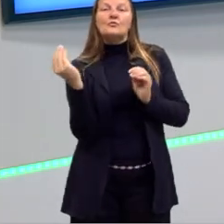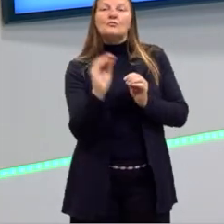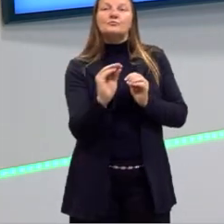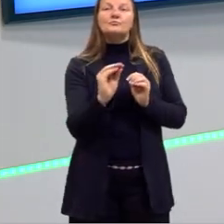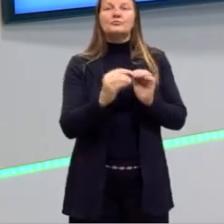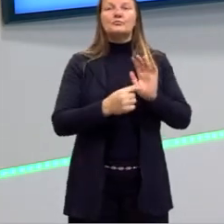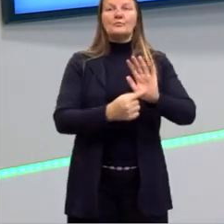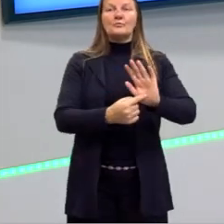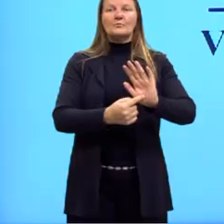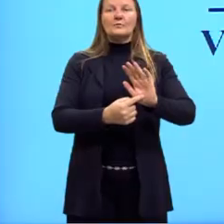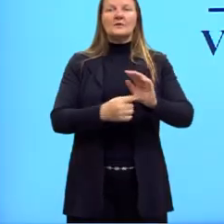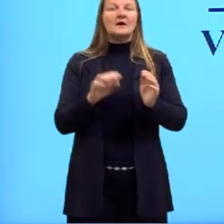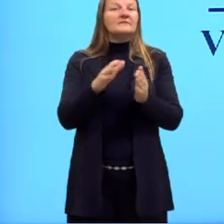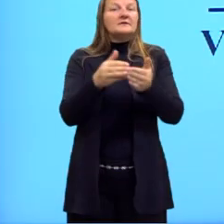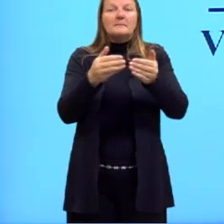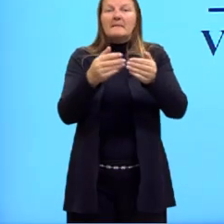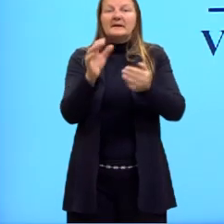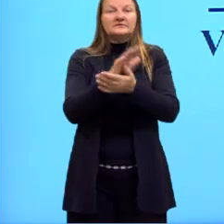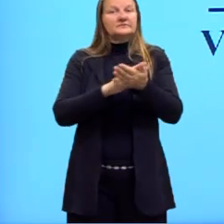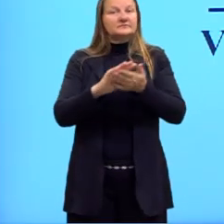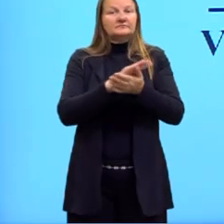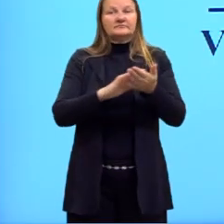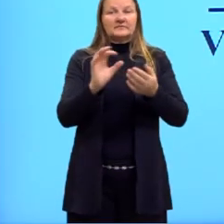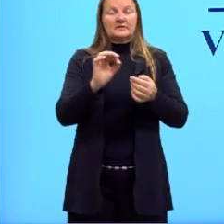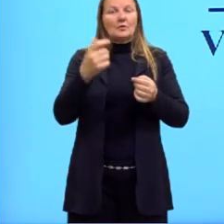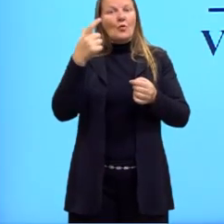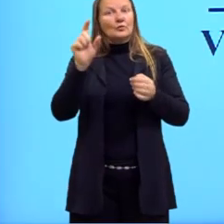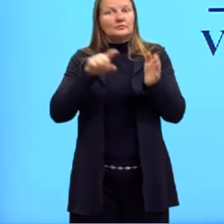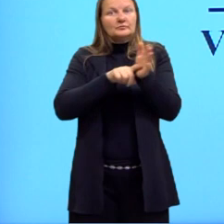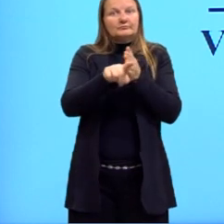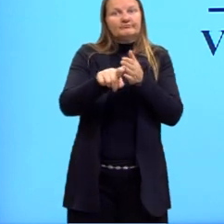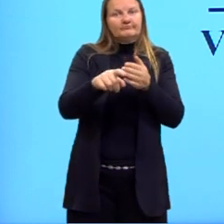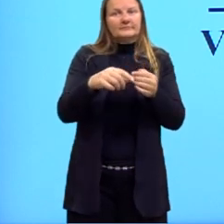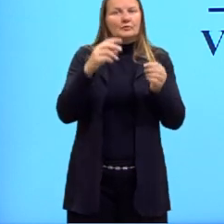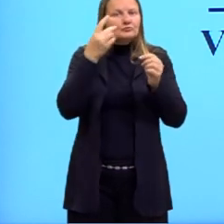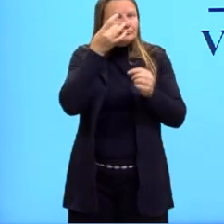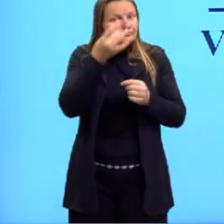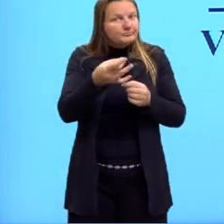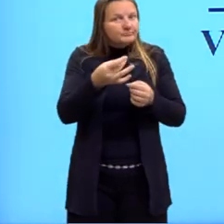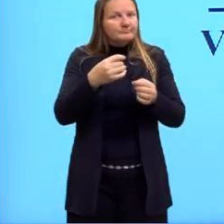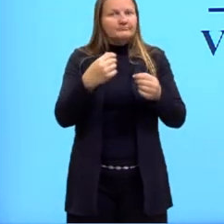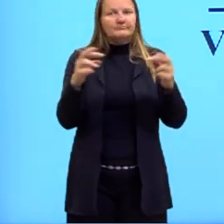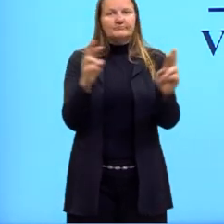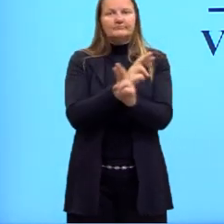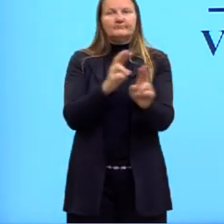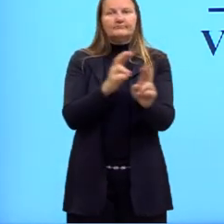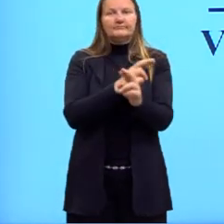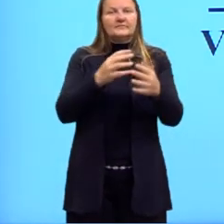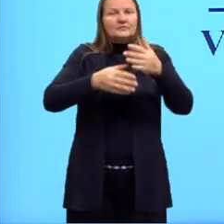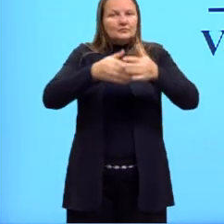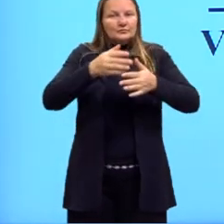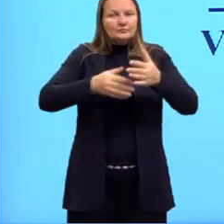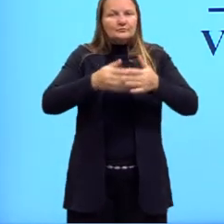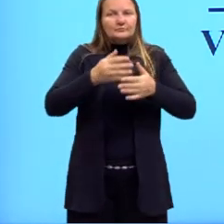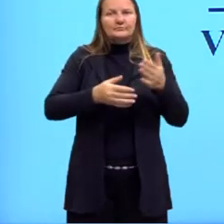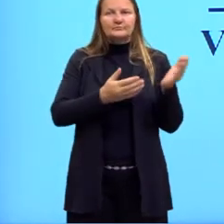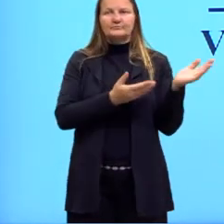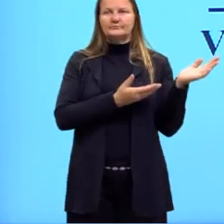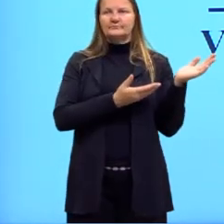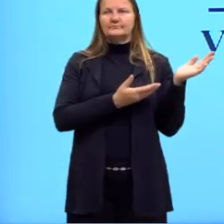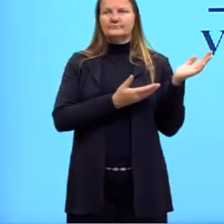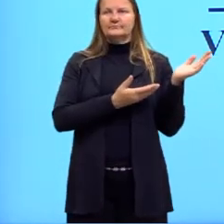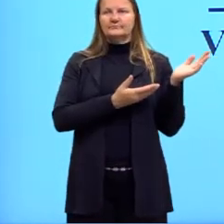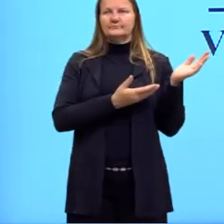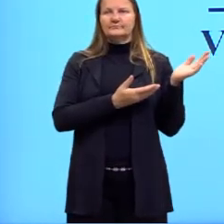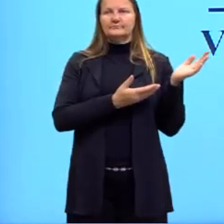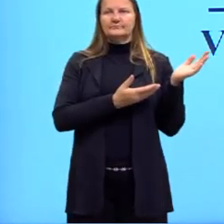as vezes ele não vai pedir né resistência equivalente ele vai pedir outra coisa tá porque justamente por causa dessa relação mais complicada aqui né